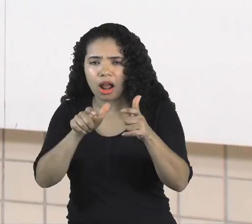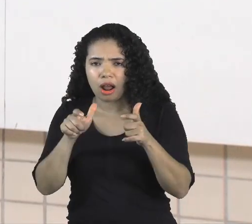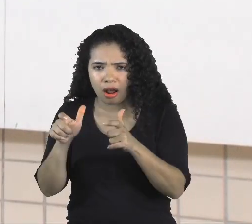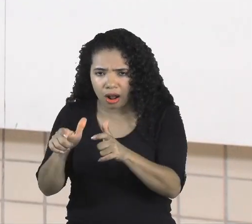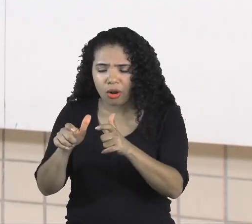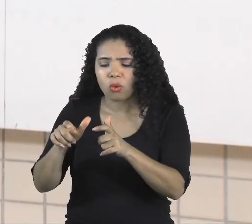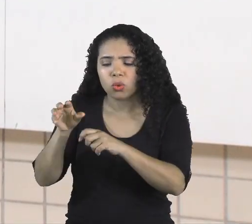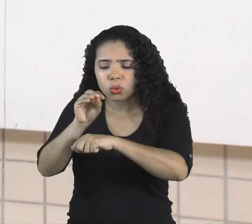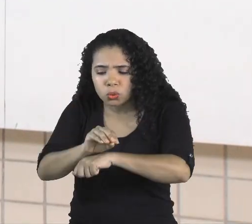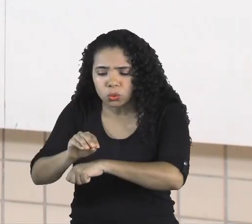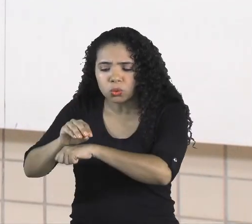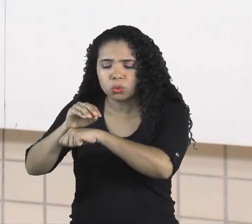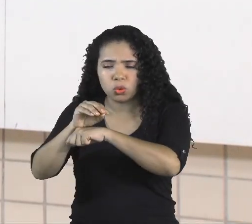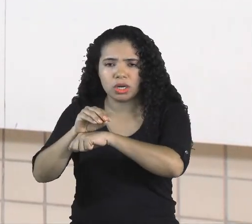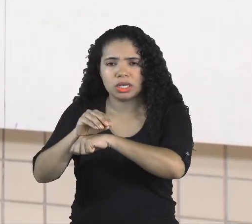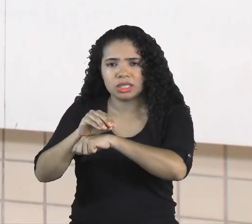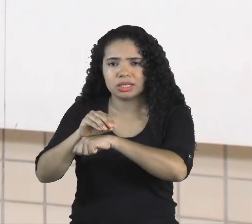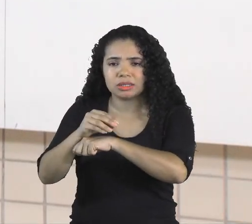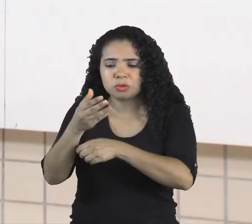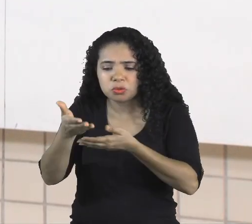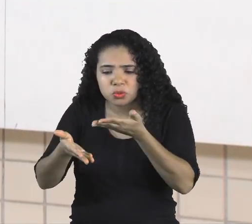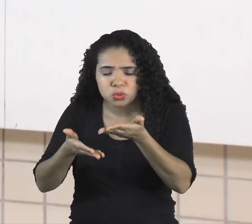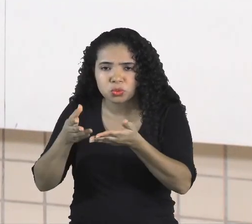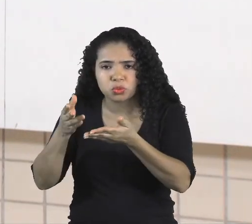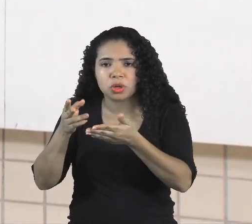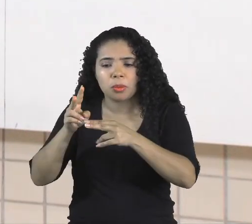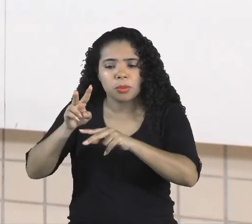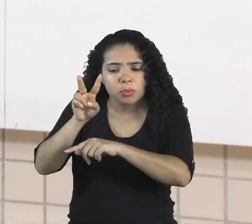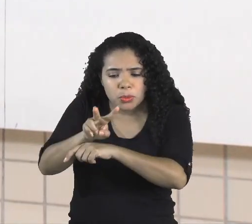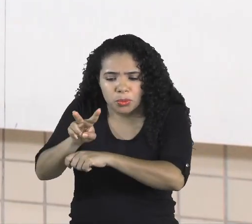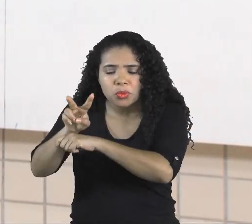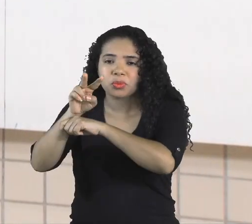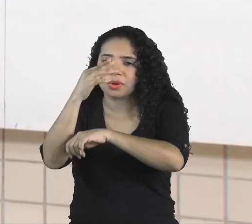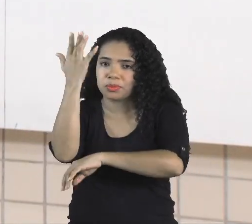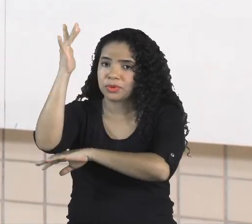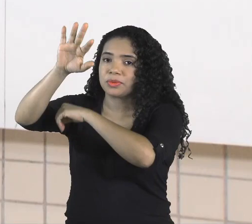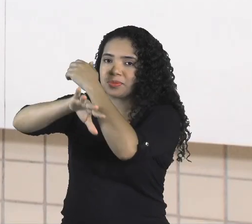e Natureza. Conforme a Lei Federal de